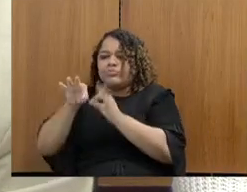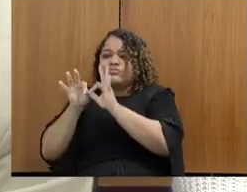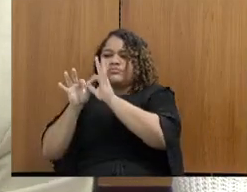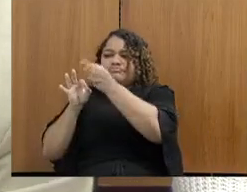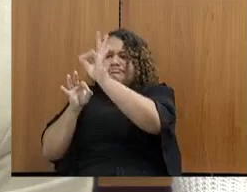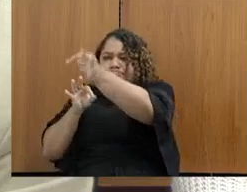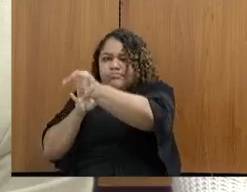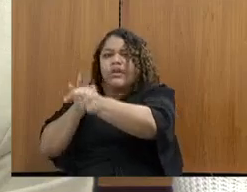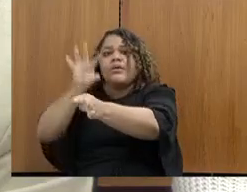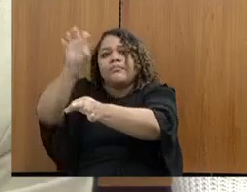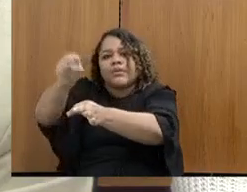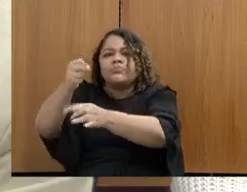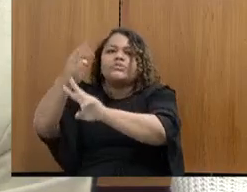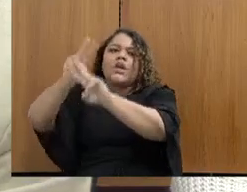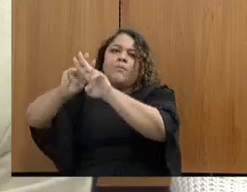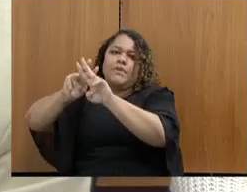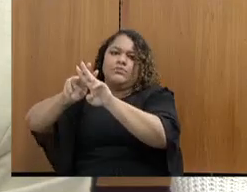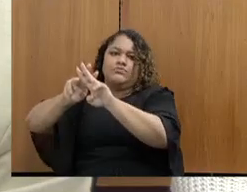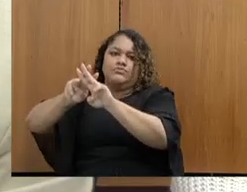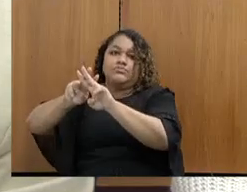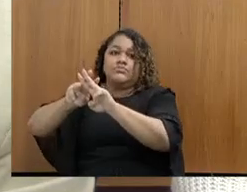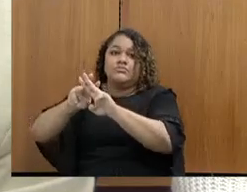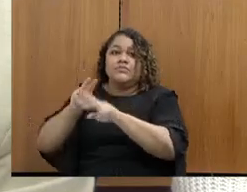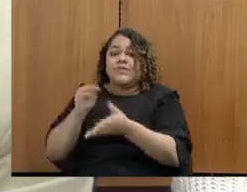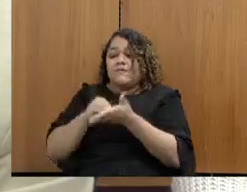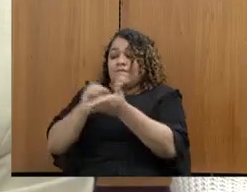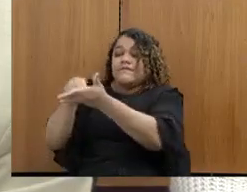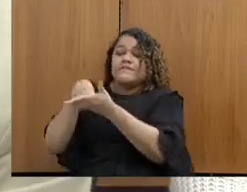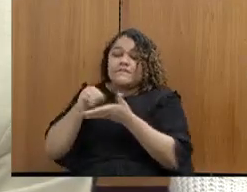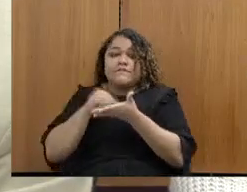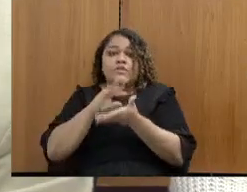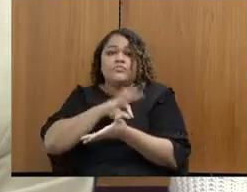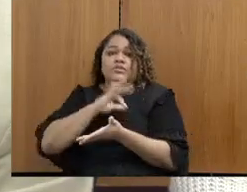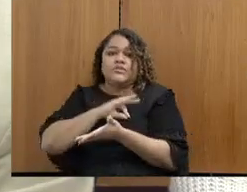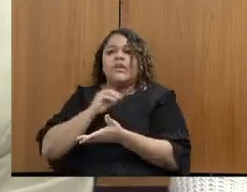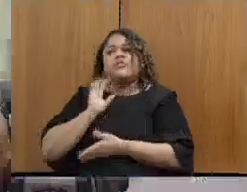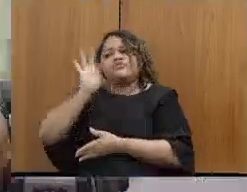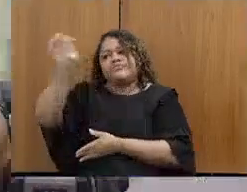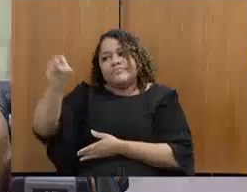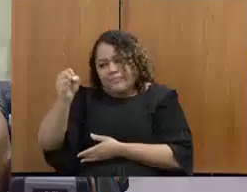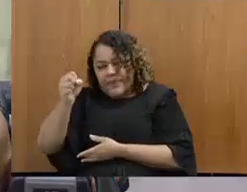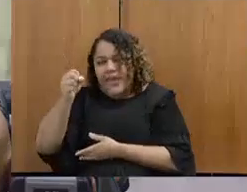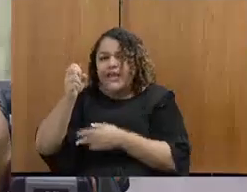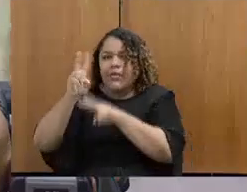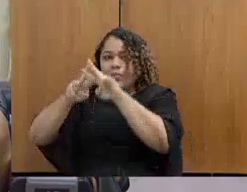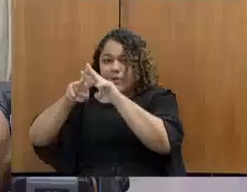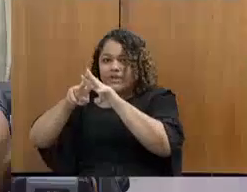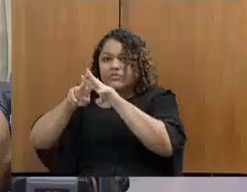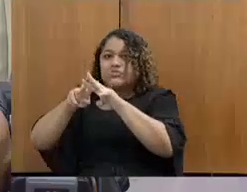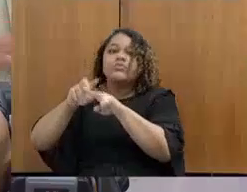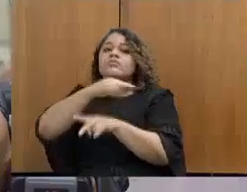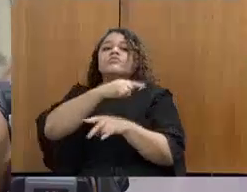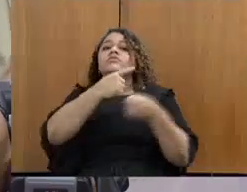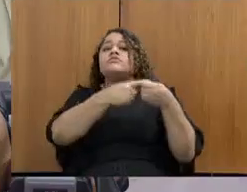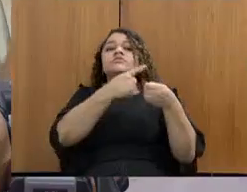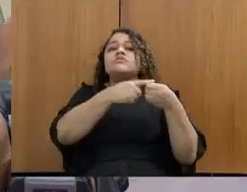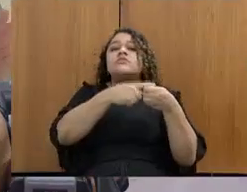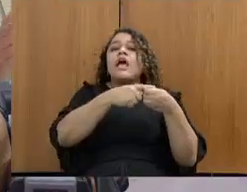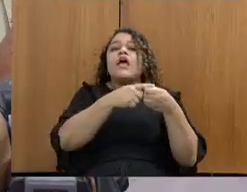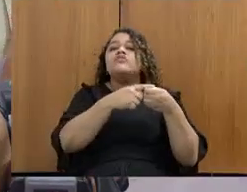também está baixo e quando a gente vai levar o preso a cidade fica desguarnecida fica completamente sem proteção